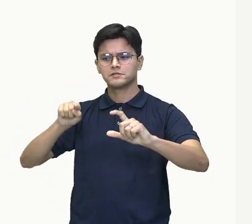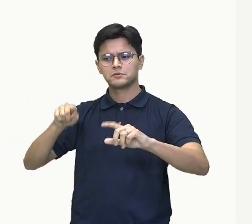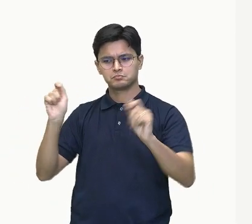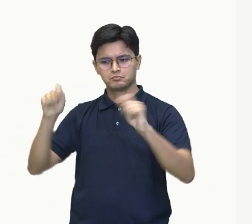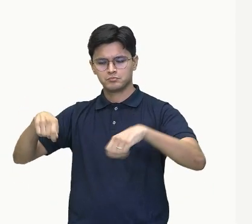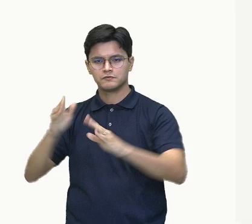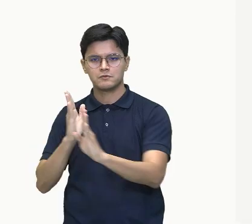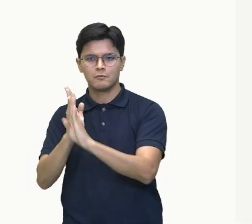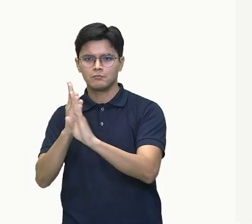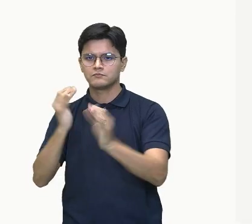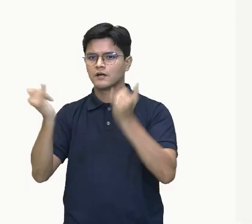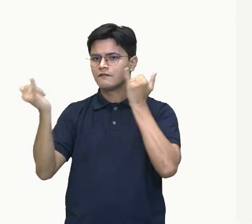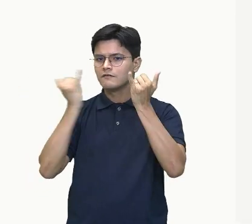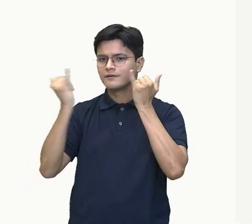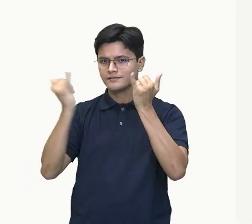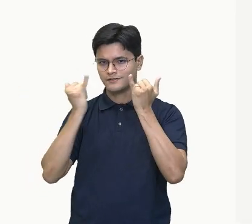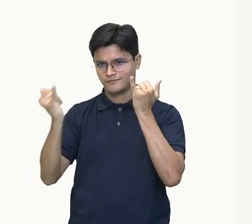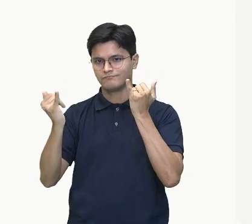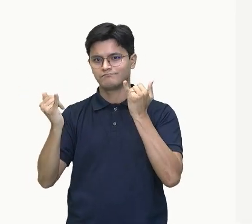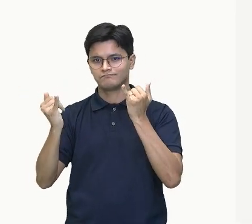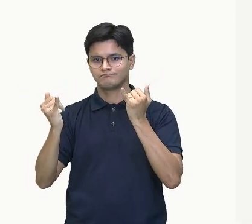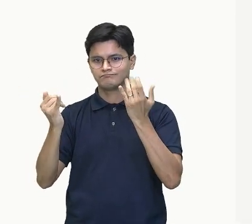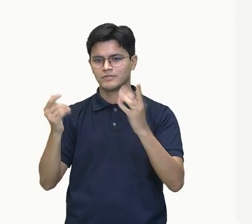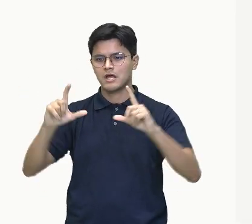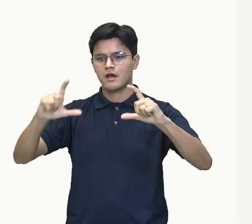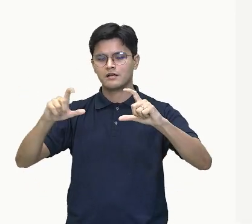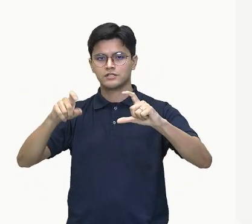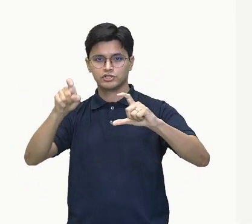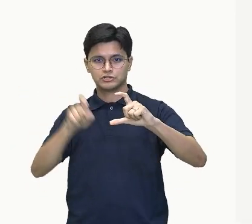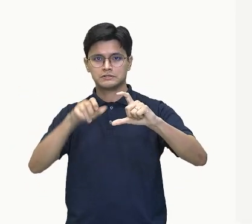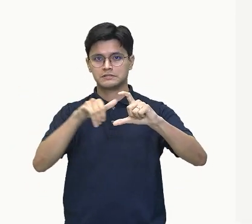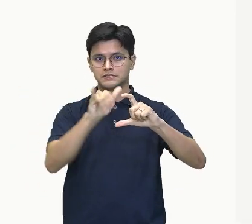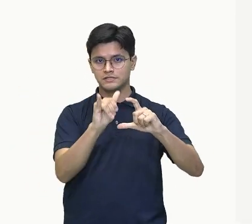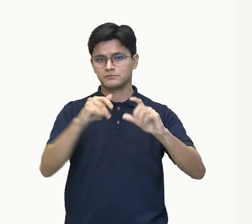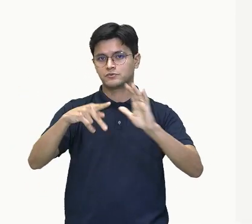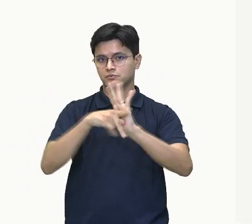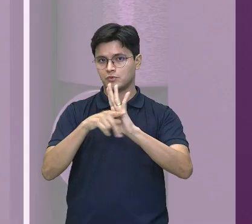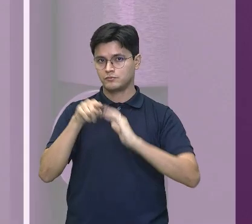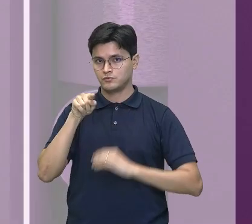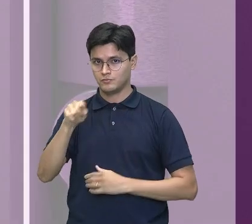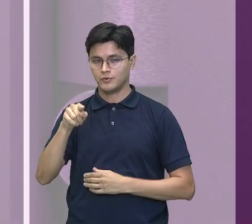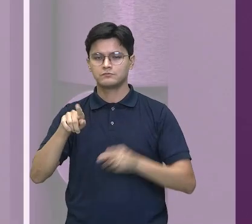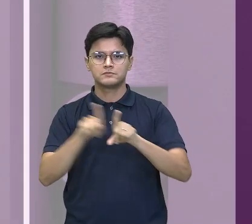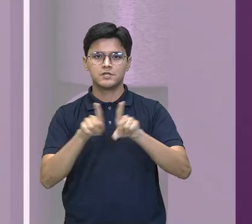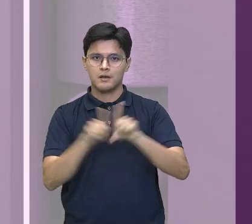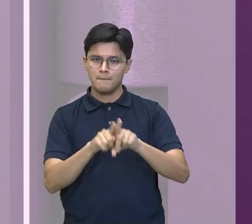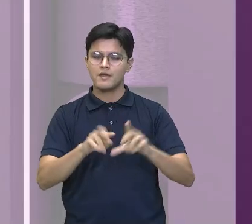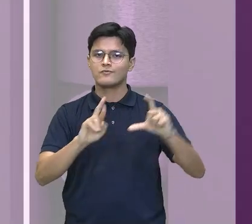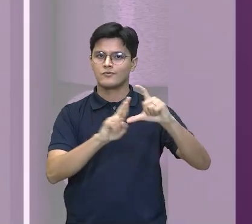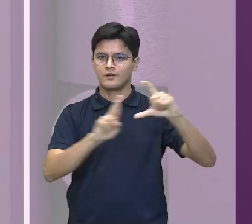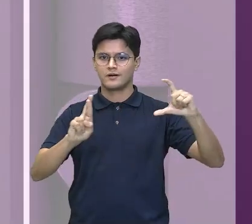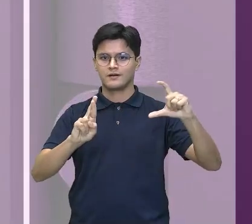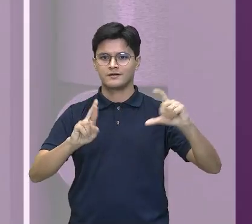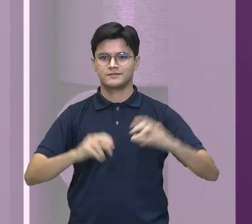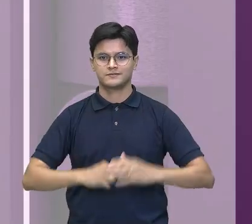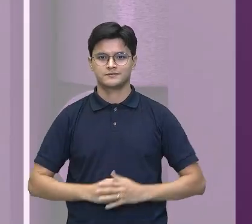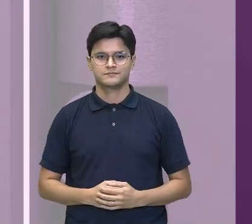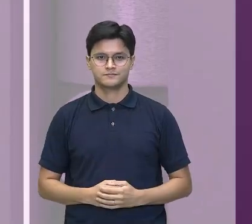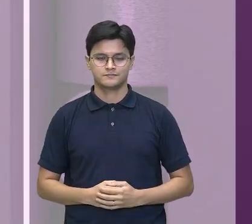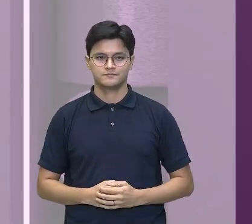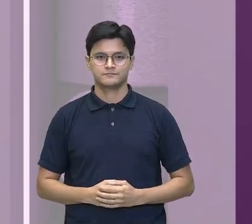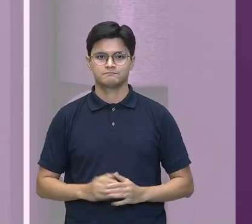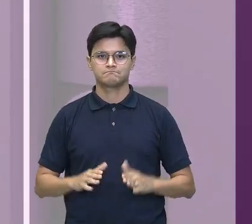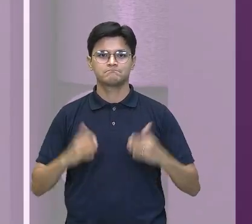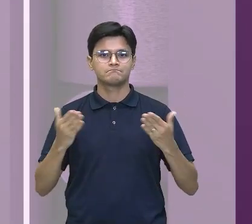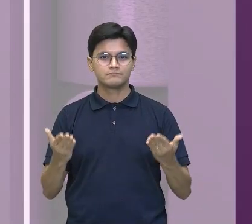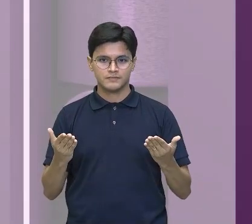informações aí sobre o centro e também sobre o raio, tá? Então, a prática que nós temos aí